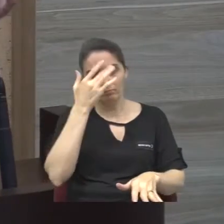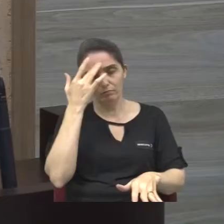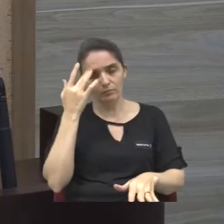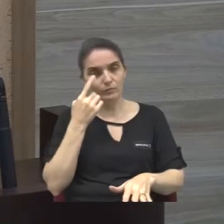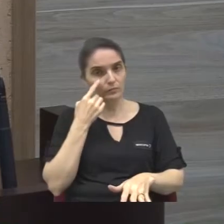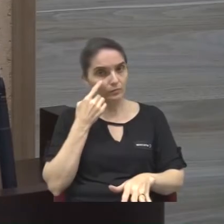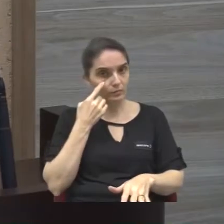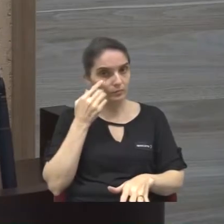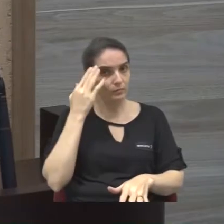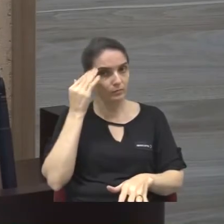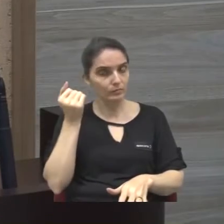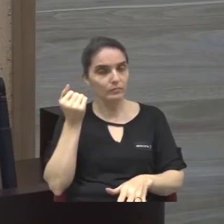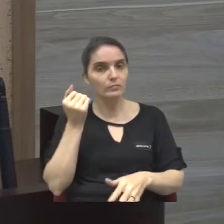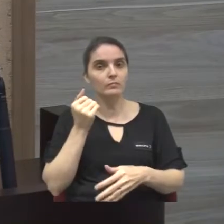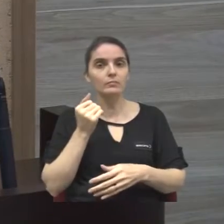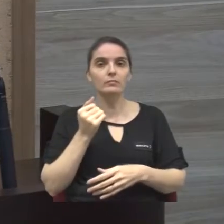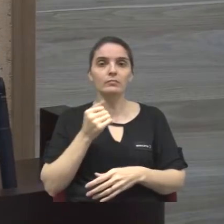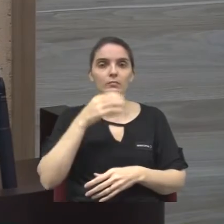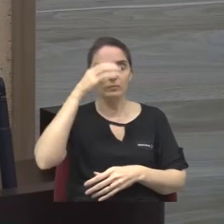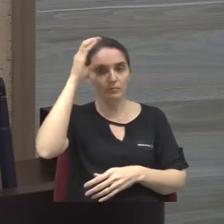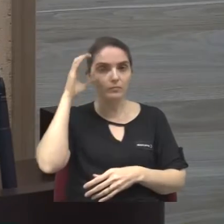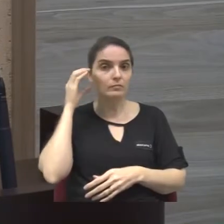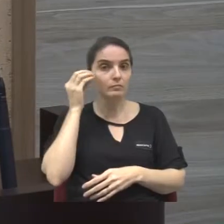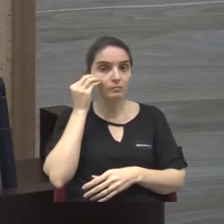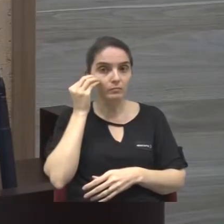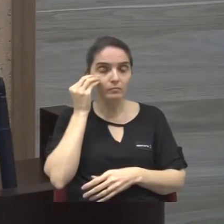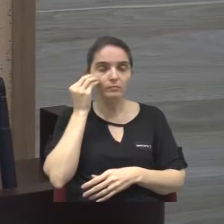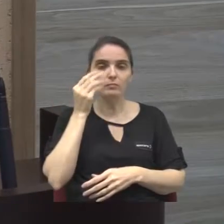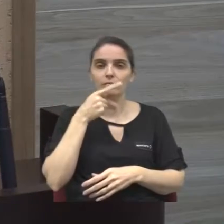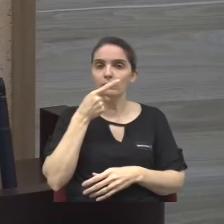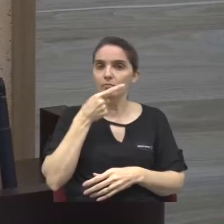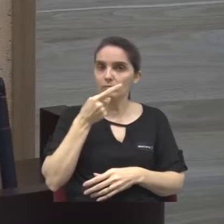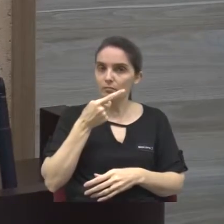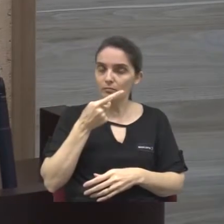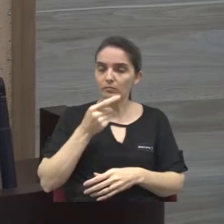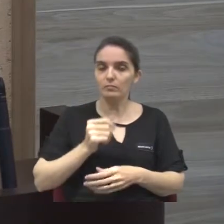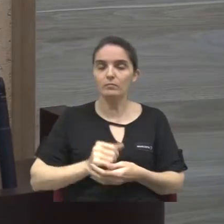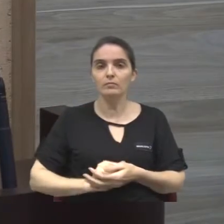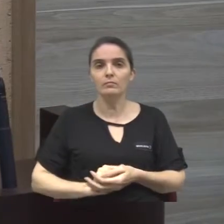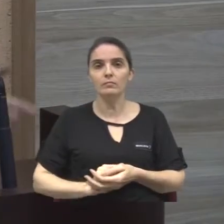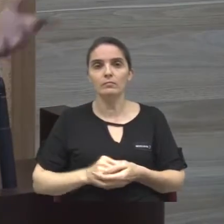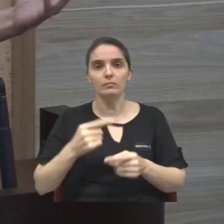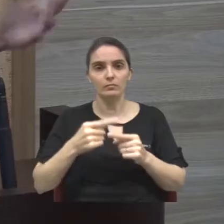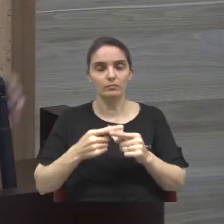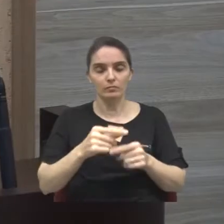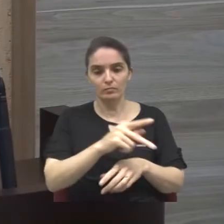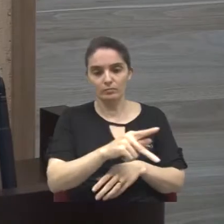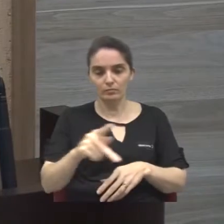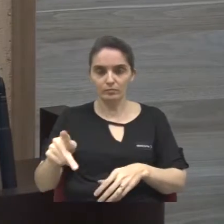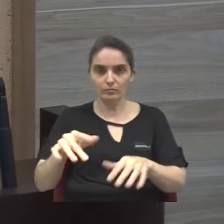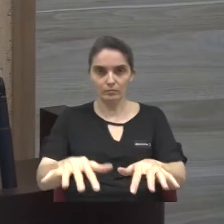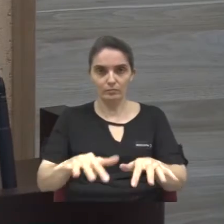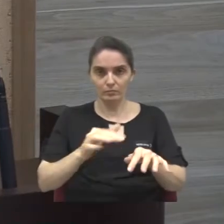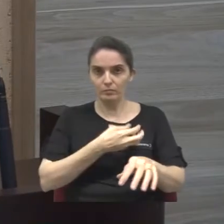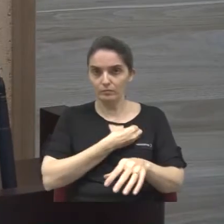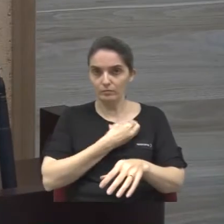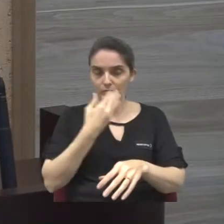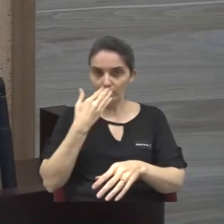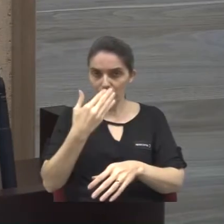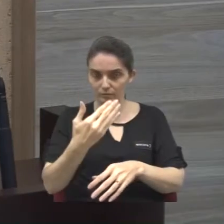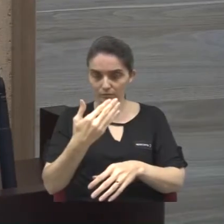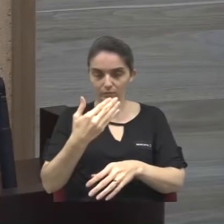que tentei falar até em respeito às colegas professoras que estavam presentes e pediram para que eu trouxesse a